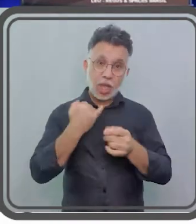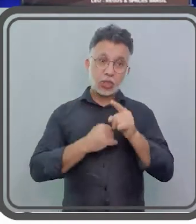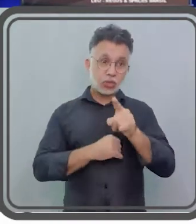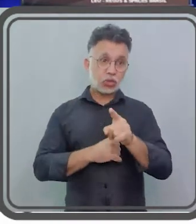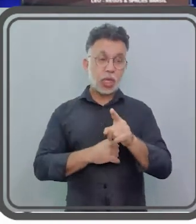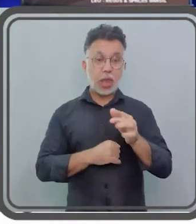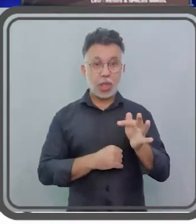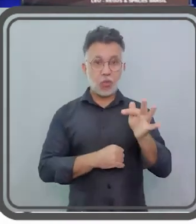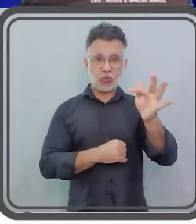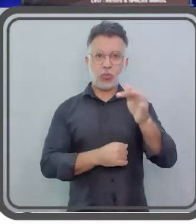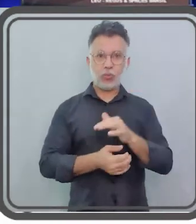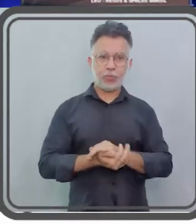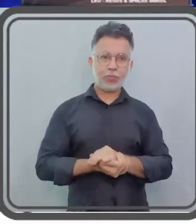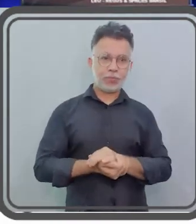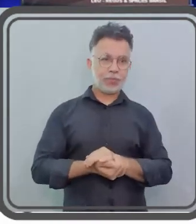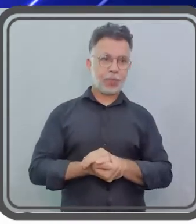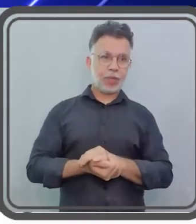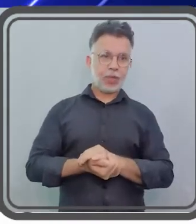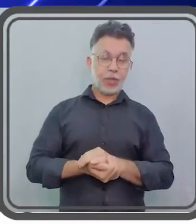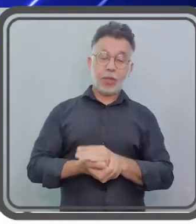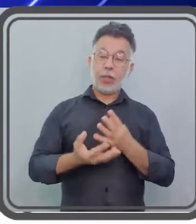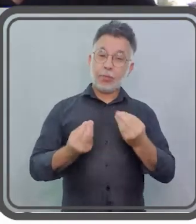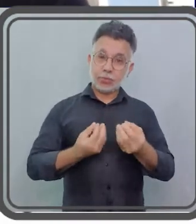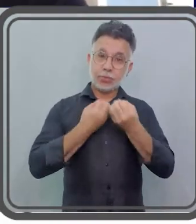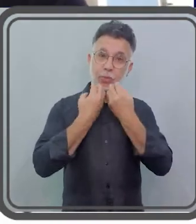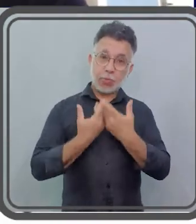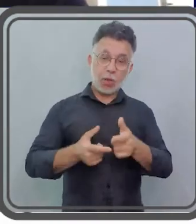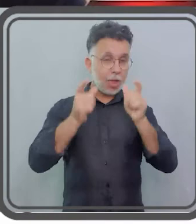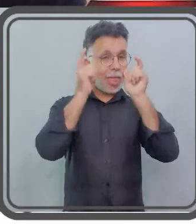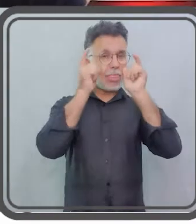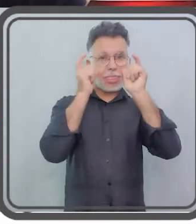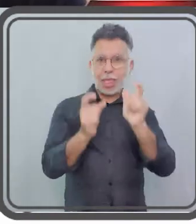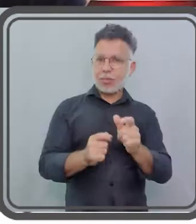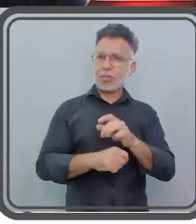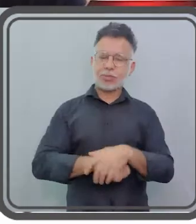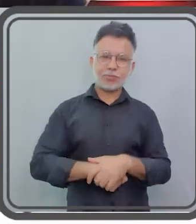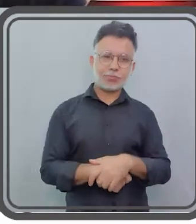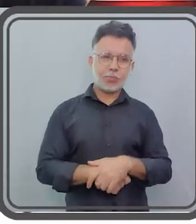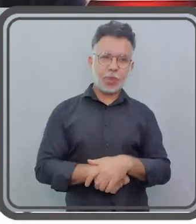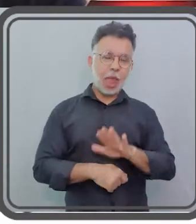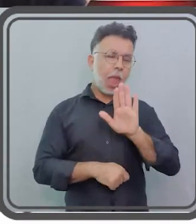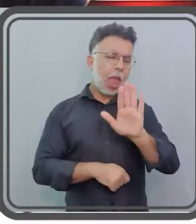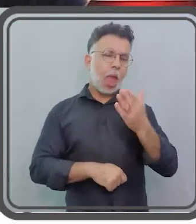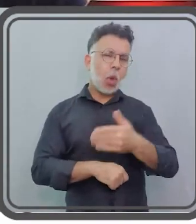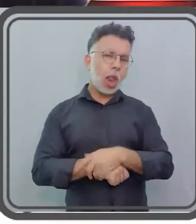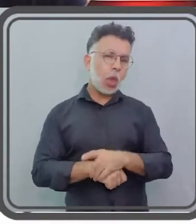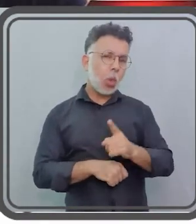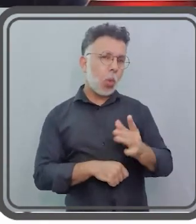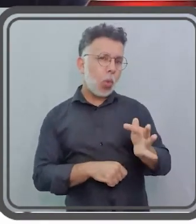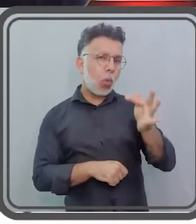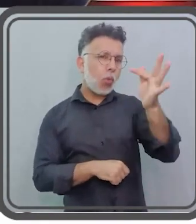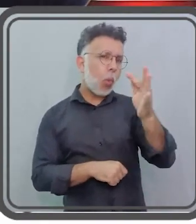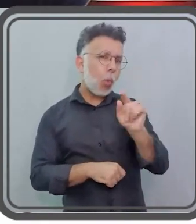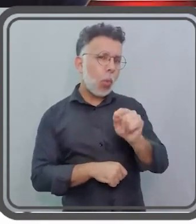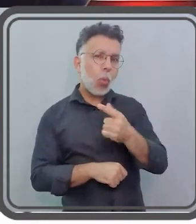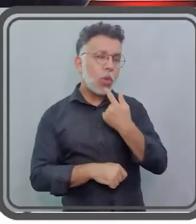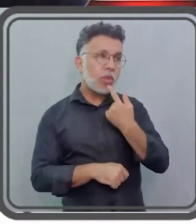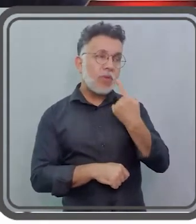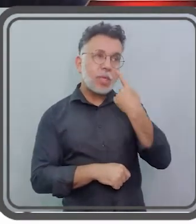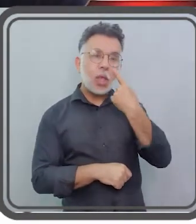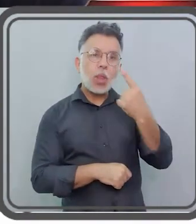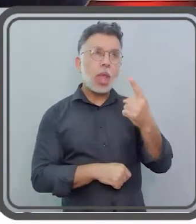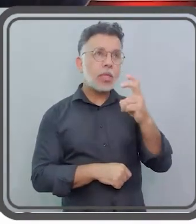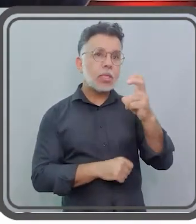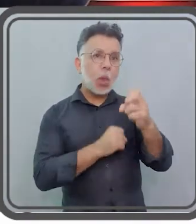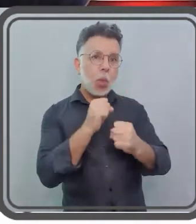futuro. Muito bom, interessantíssimo. Agora, Nestor, o que vem para frente aí? Se você tivesse que olhar para 5